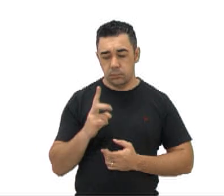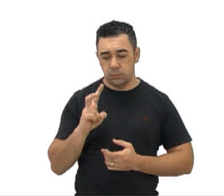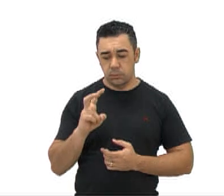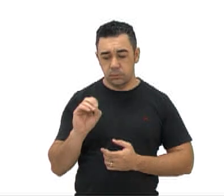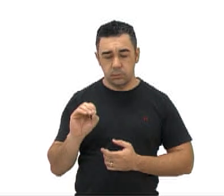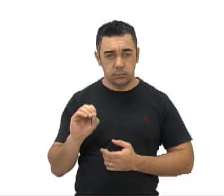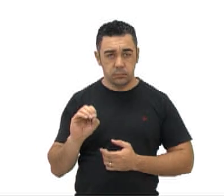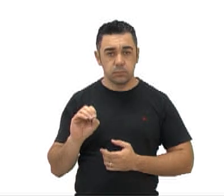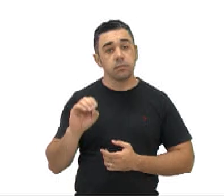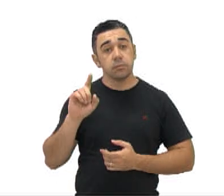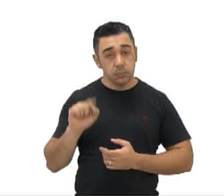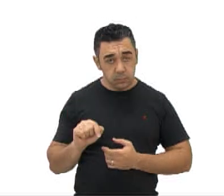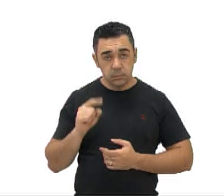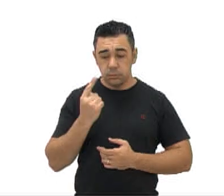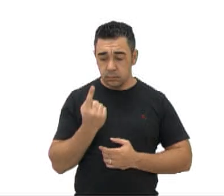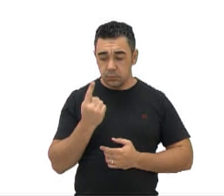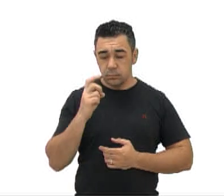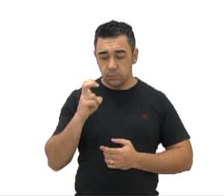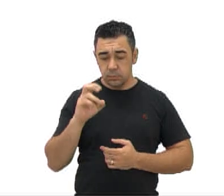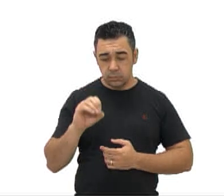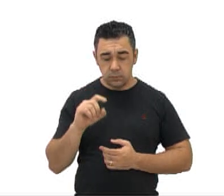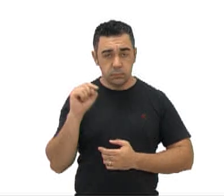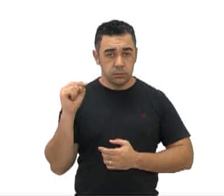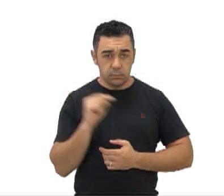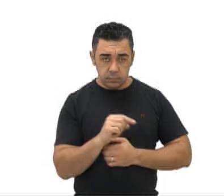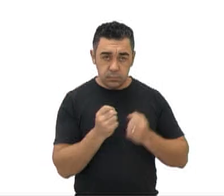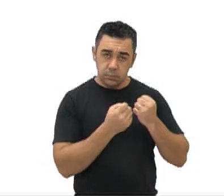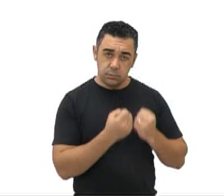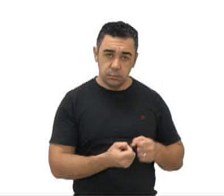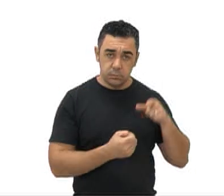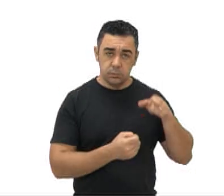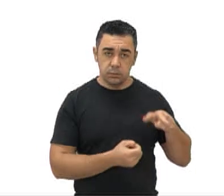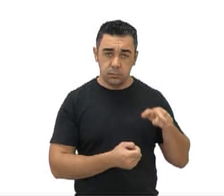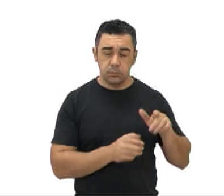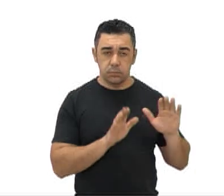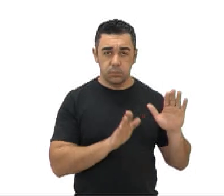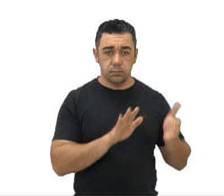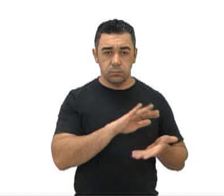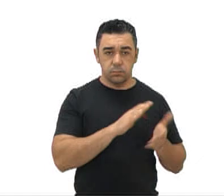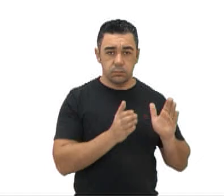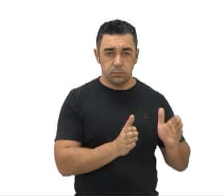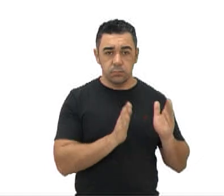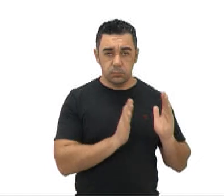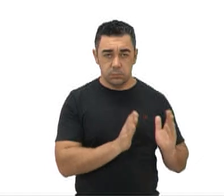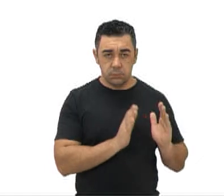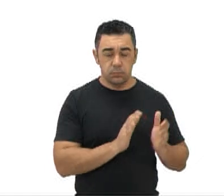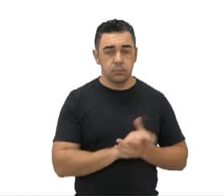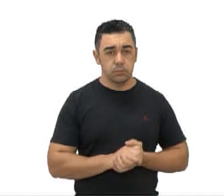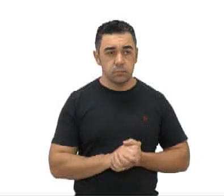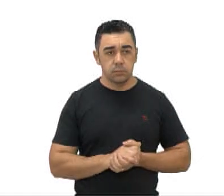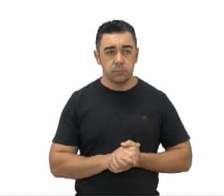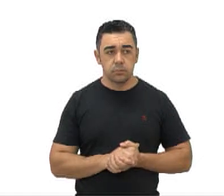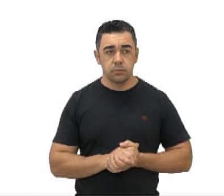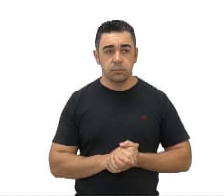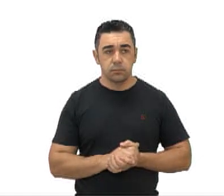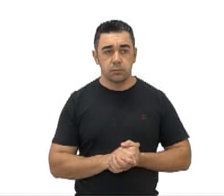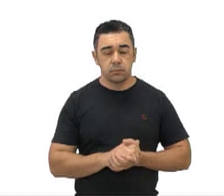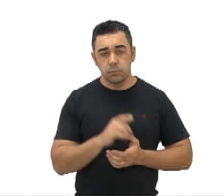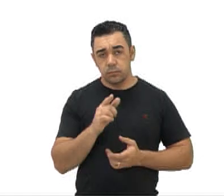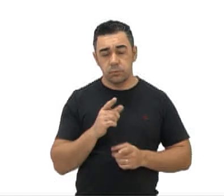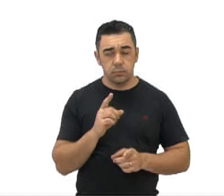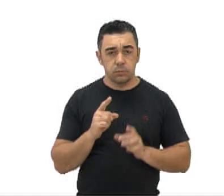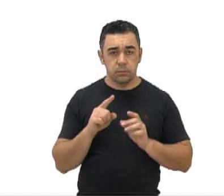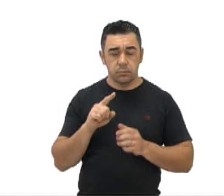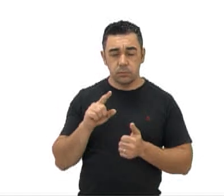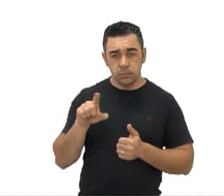valor da caixa. Então, através dessa identificação, você vai destacar os itens iguais para que você